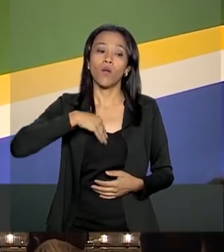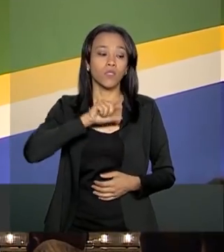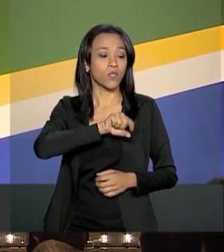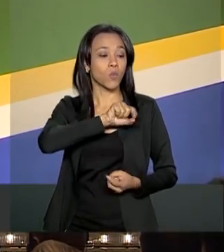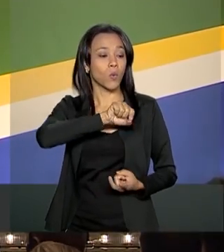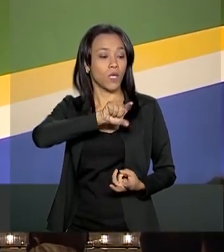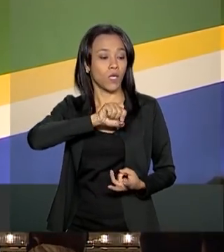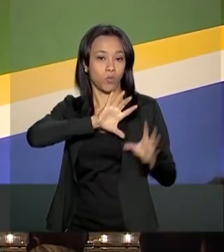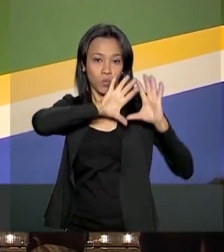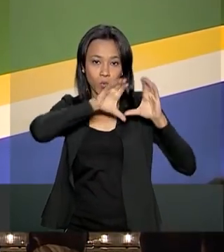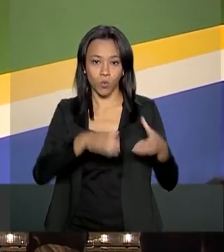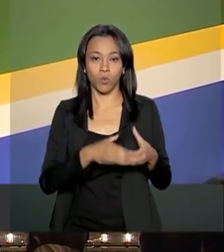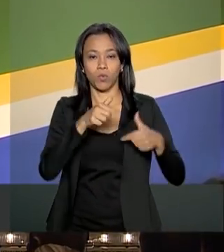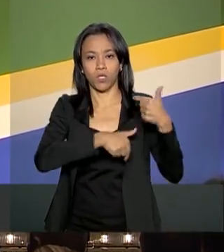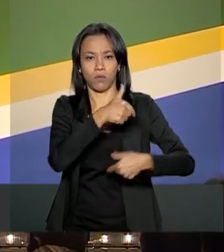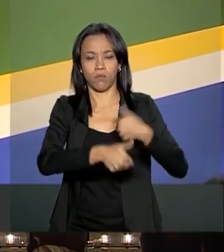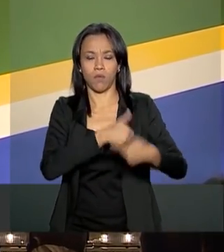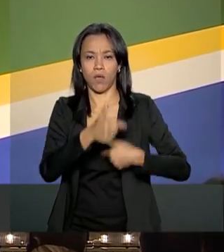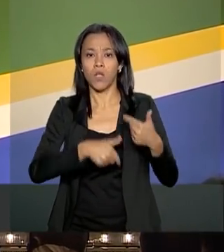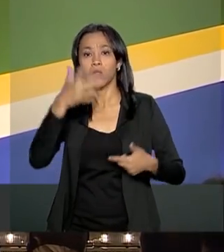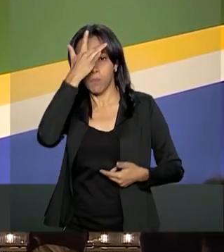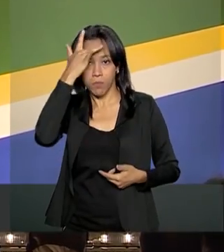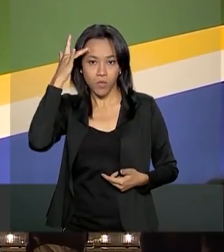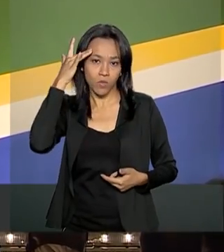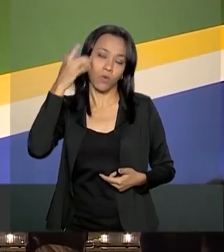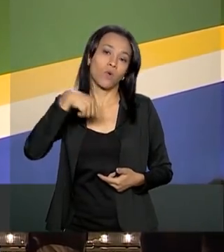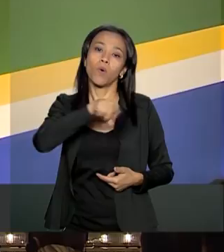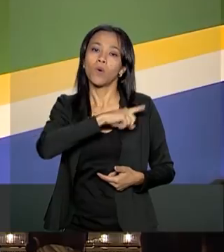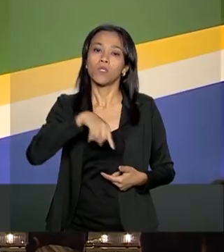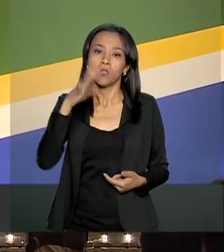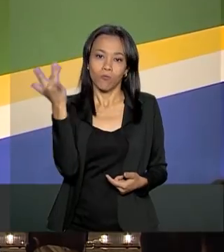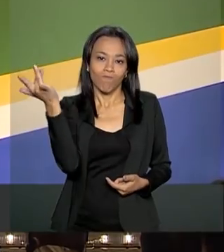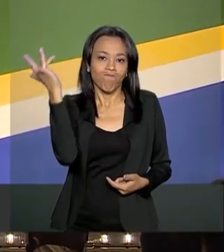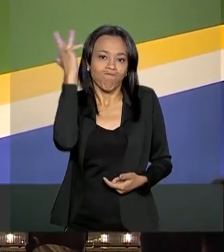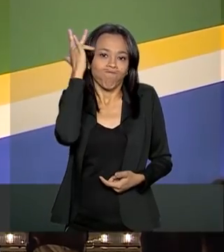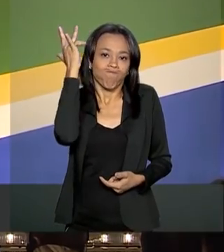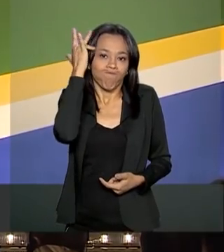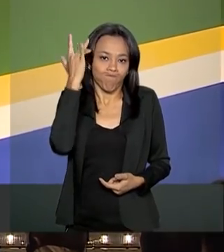equipe realmente de pessoas qualificadas,